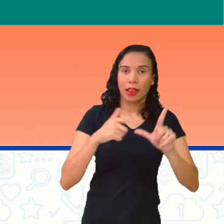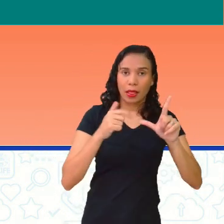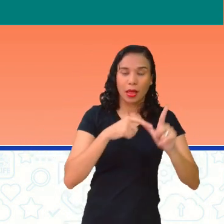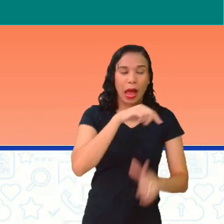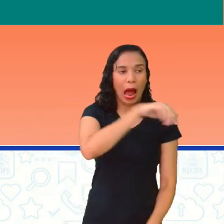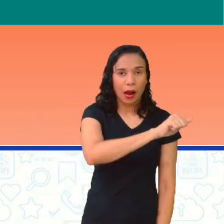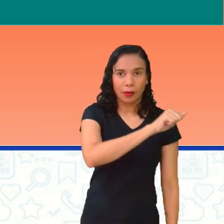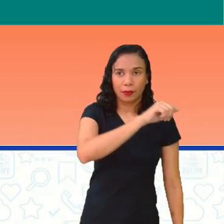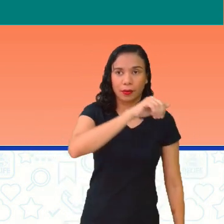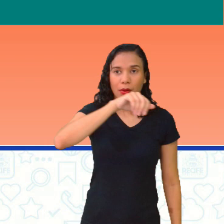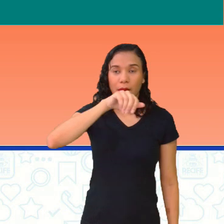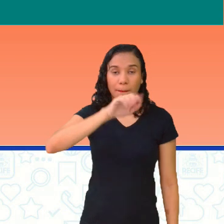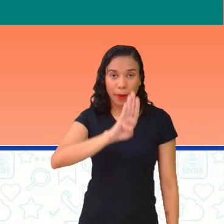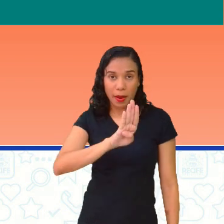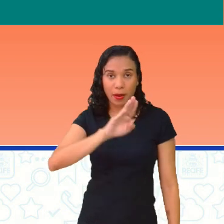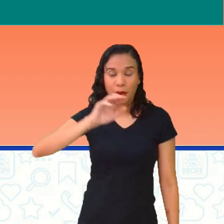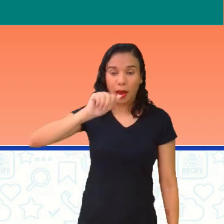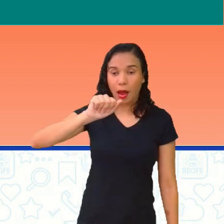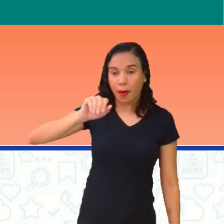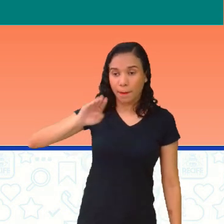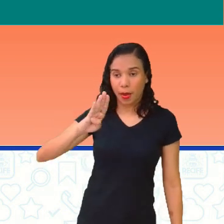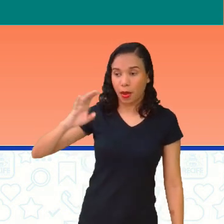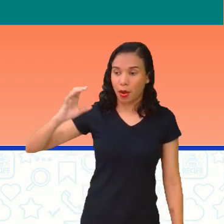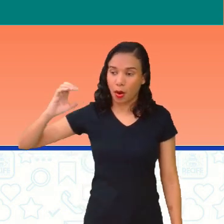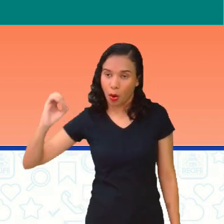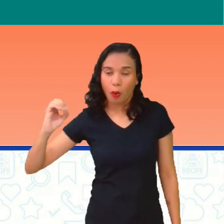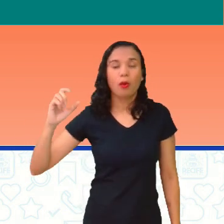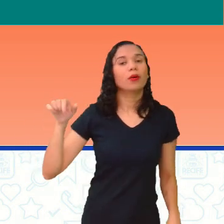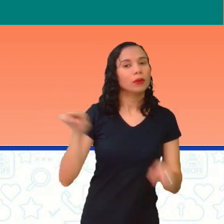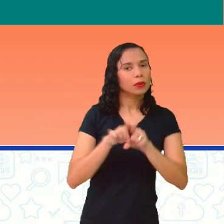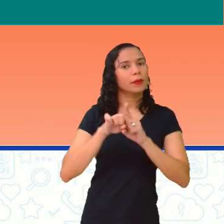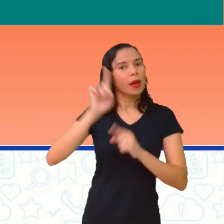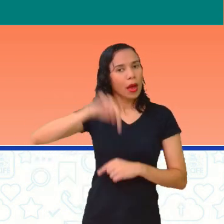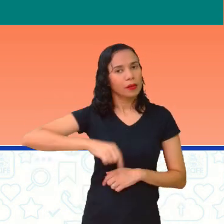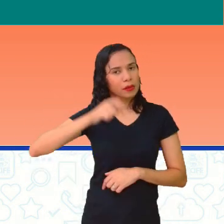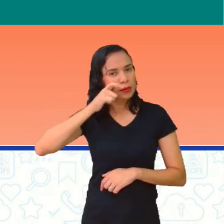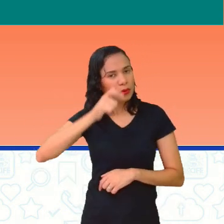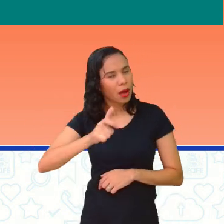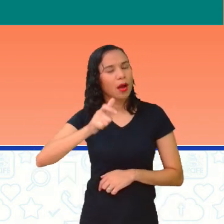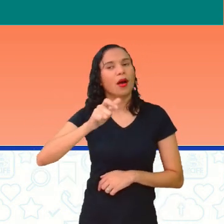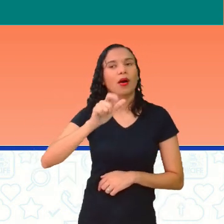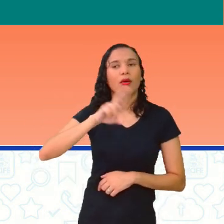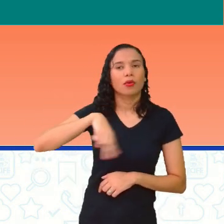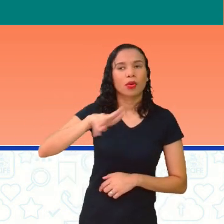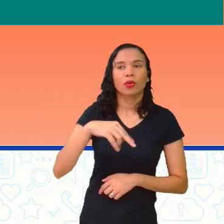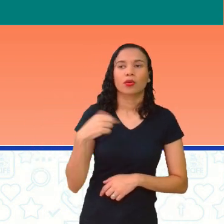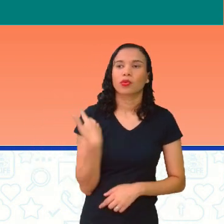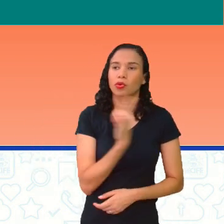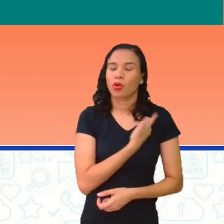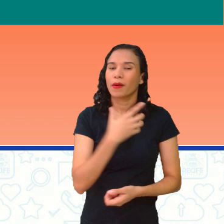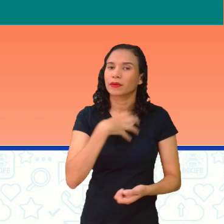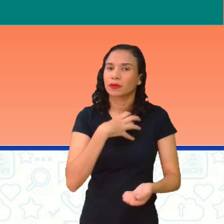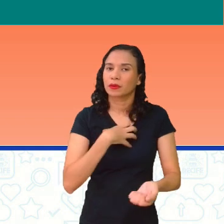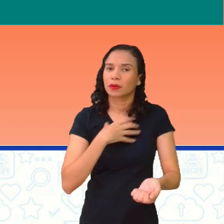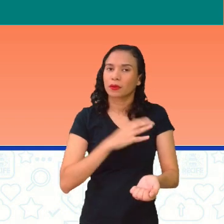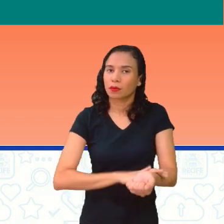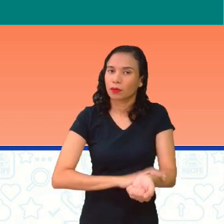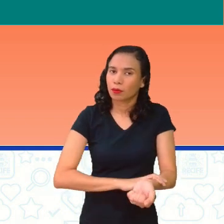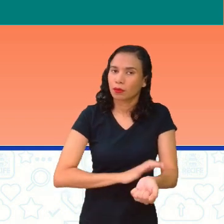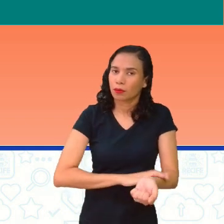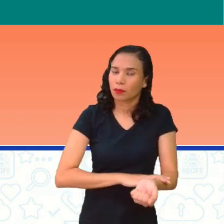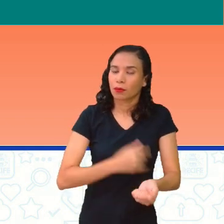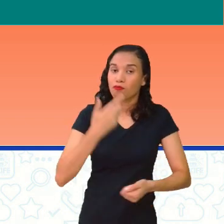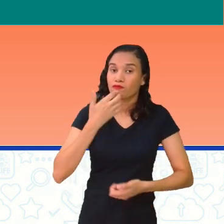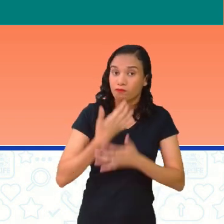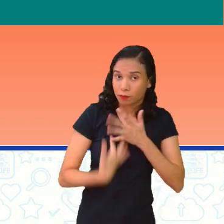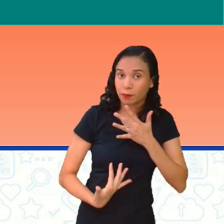A, B e O. E é interessante também que através da pulsação, ou seja, da circulação